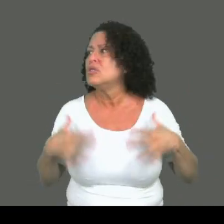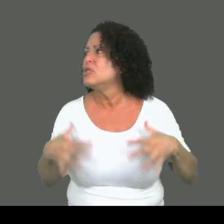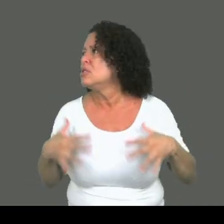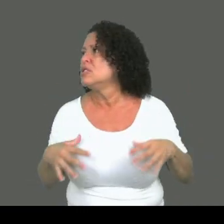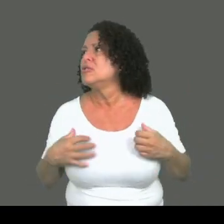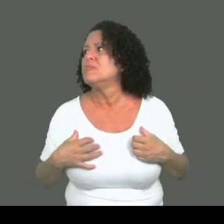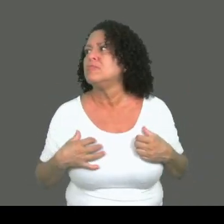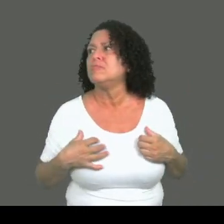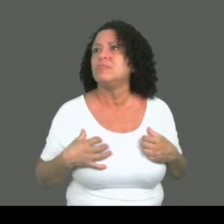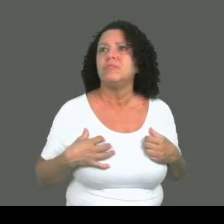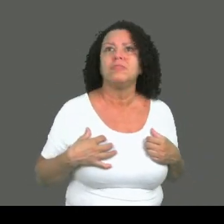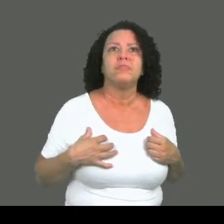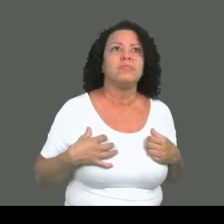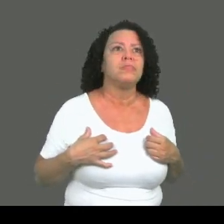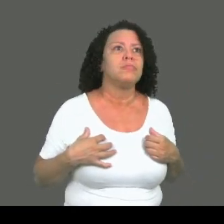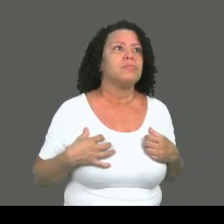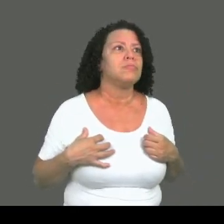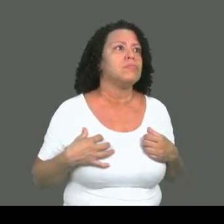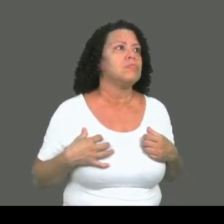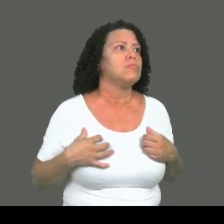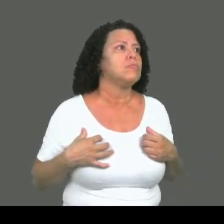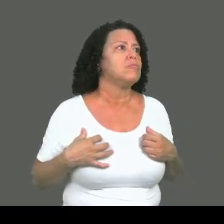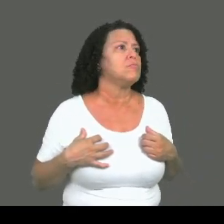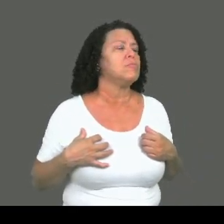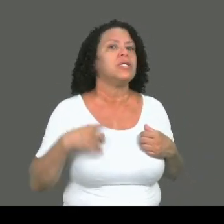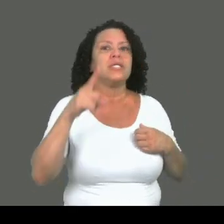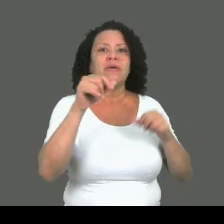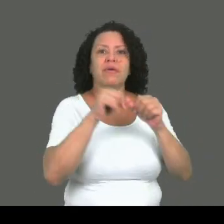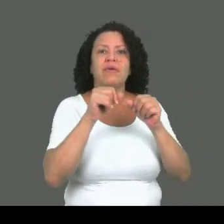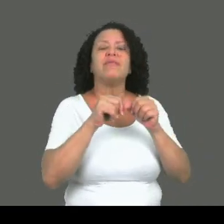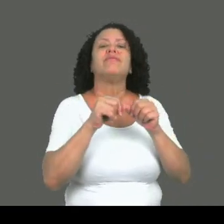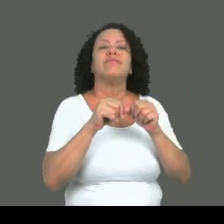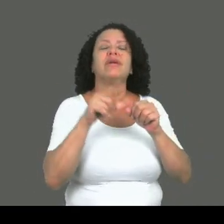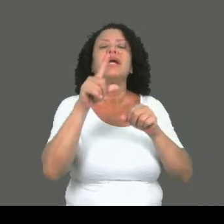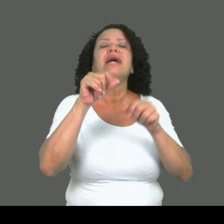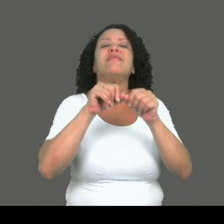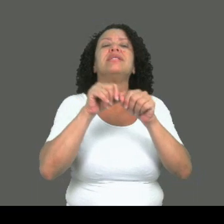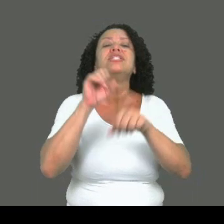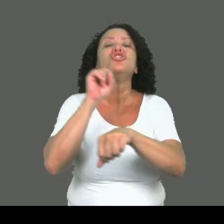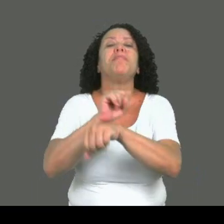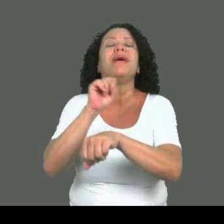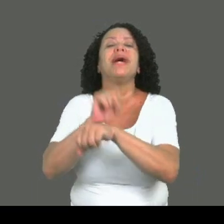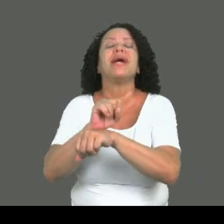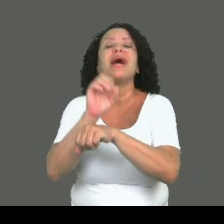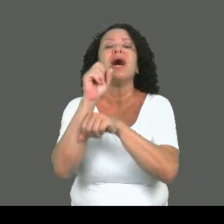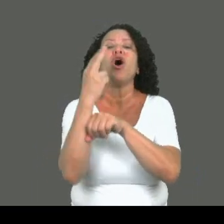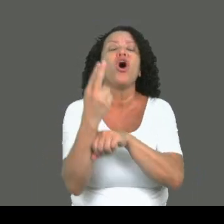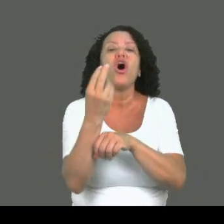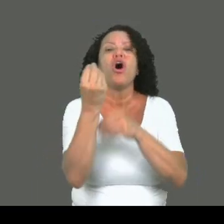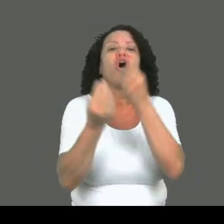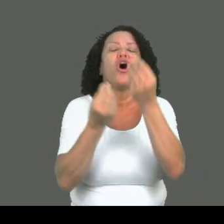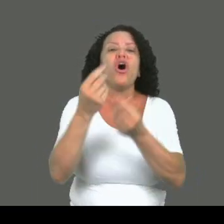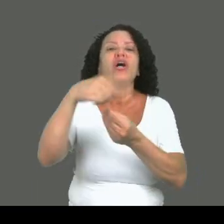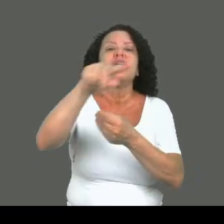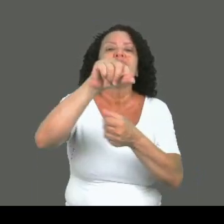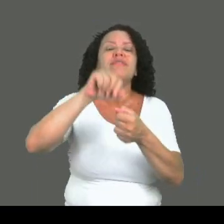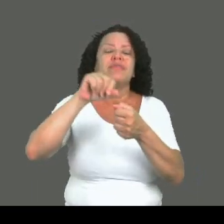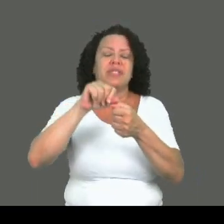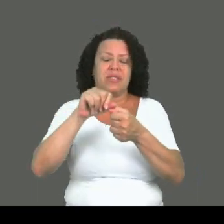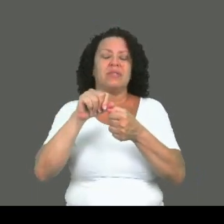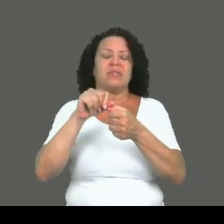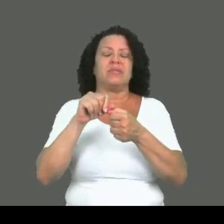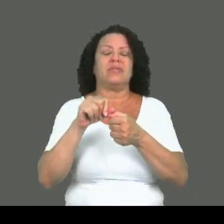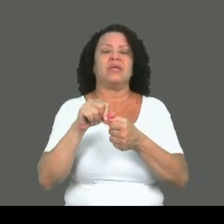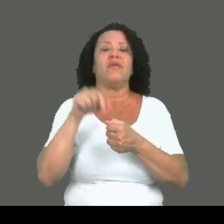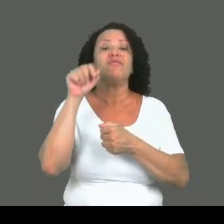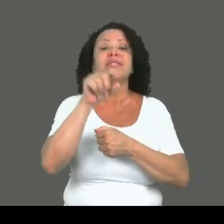prefixo des, que é um prefixo de negação, somado ao esperar, ou seja, o sujeito